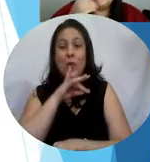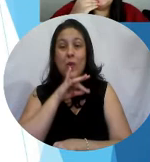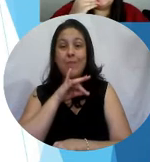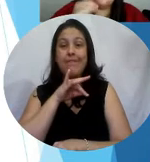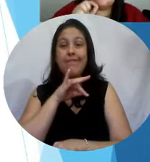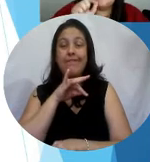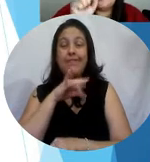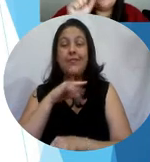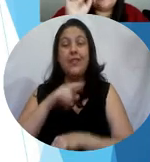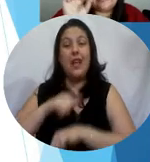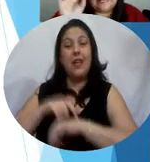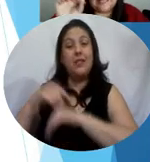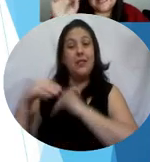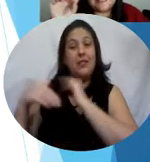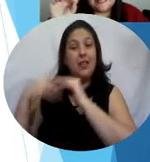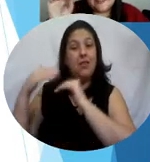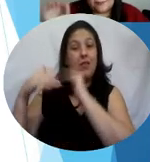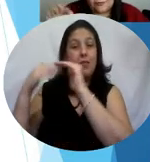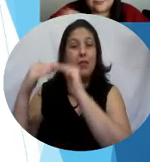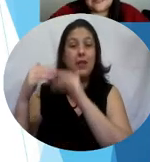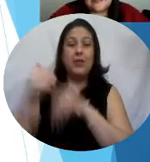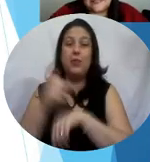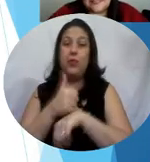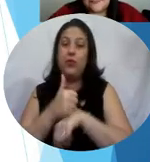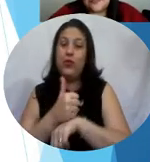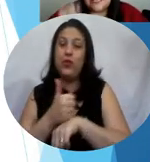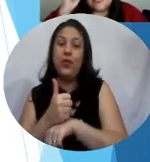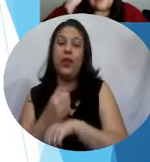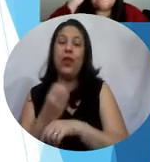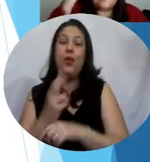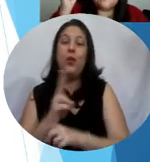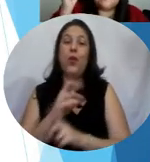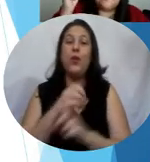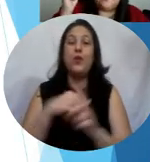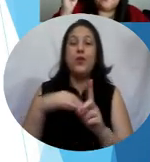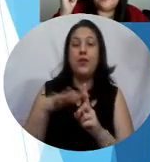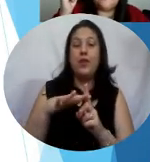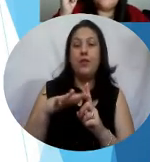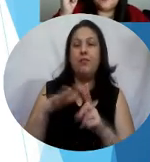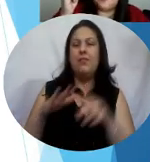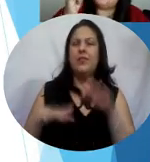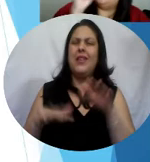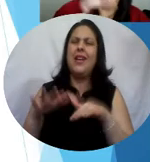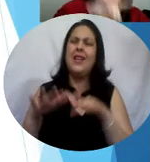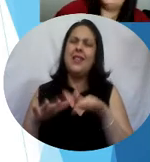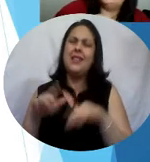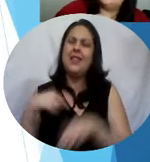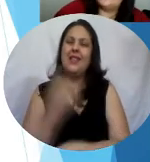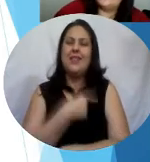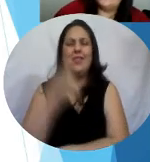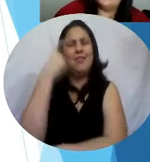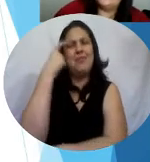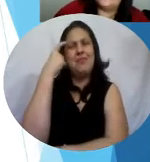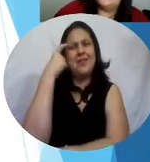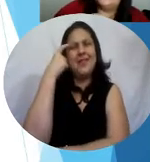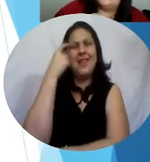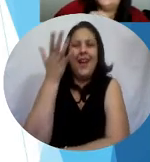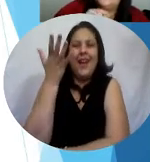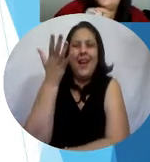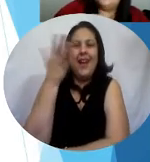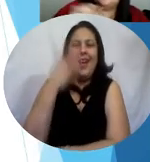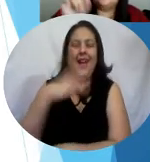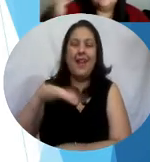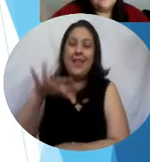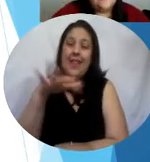quê? Às vezes a gente lê, né, esses pontos específicos e pensa em alguém. Mas em outra área ele